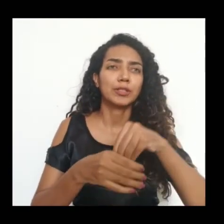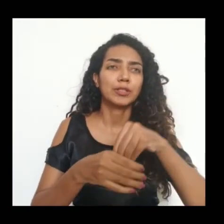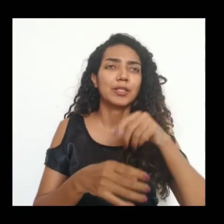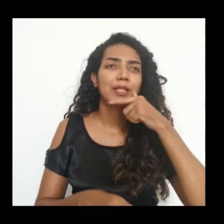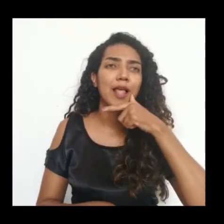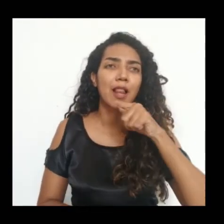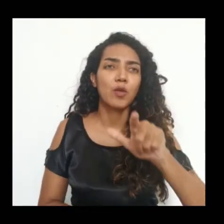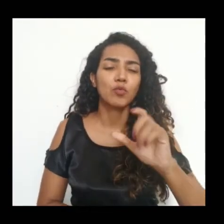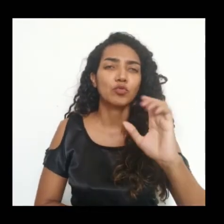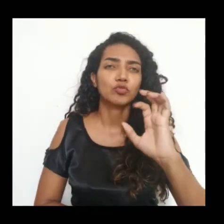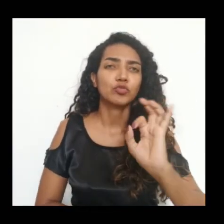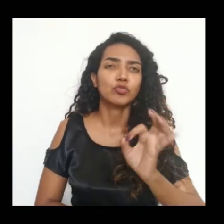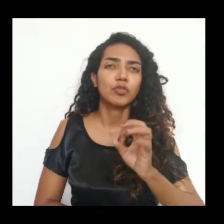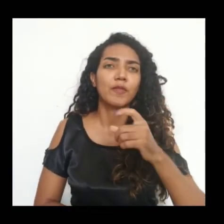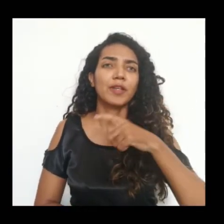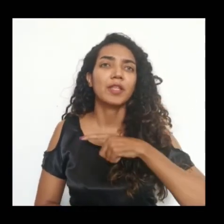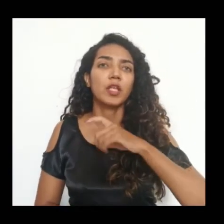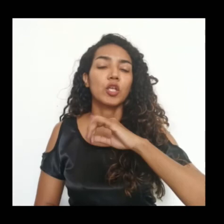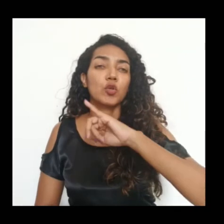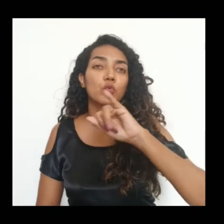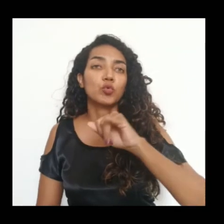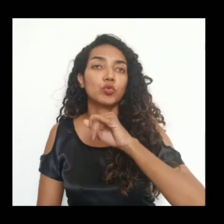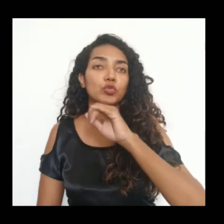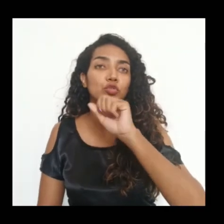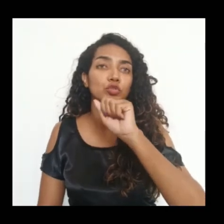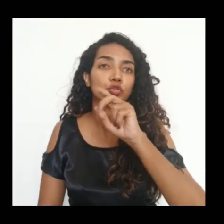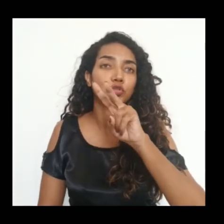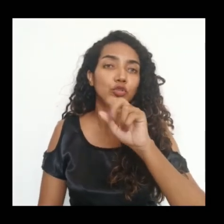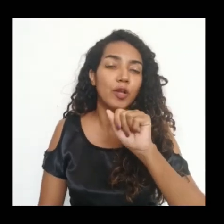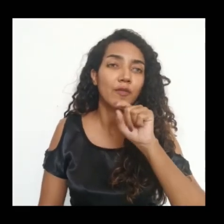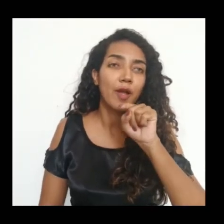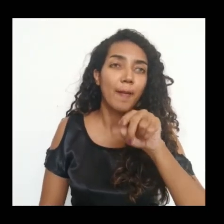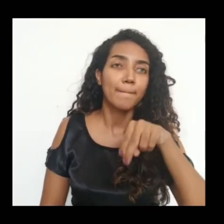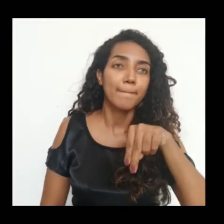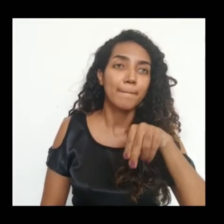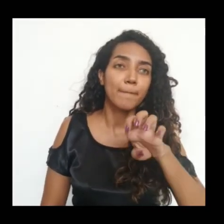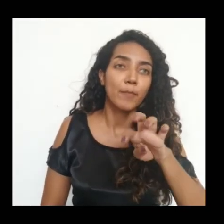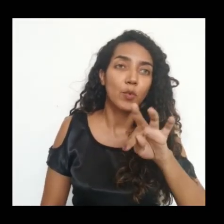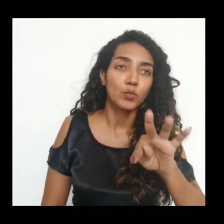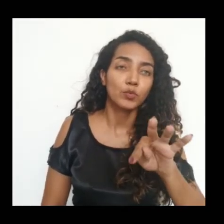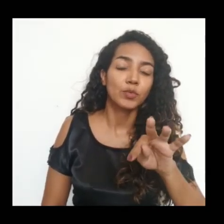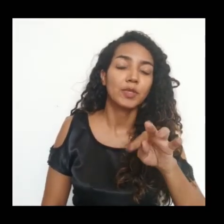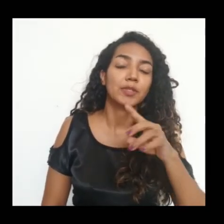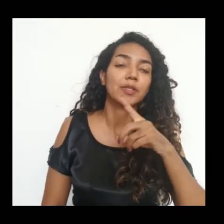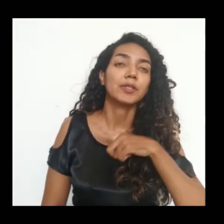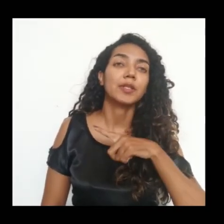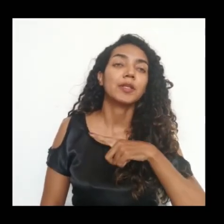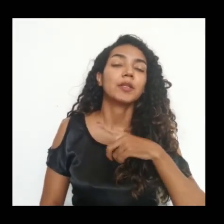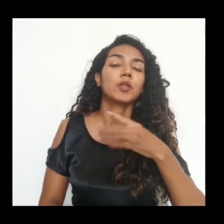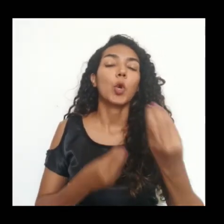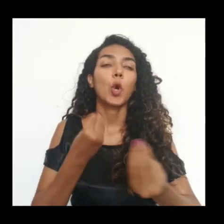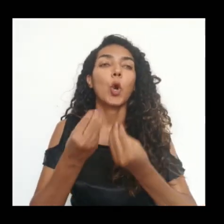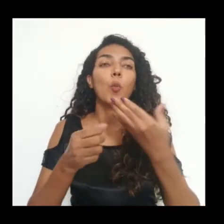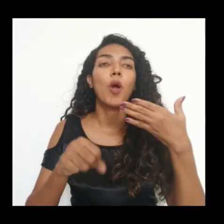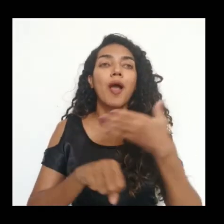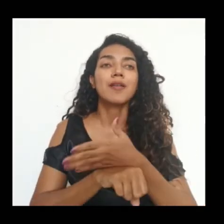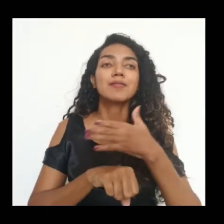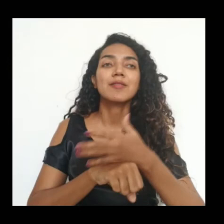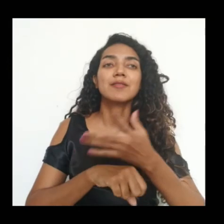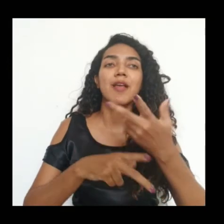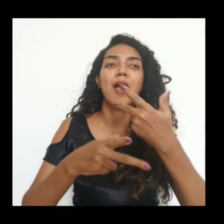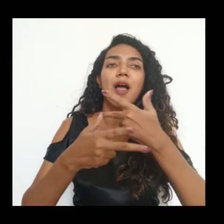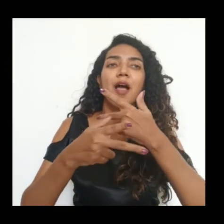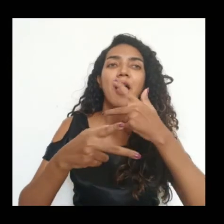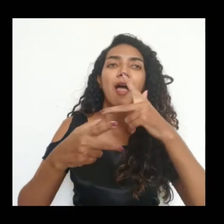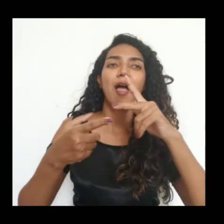o java.net, tem classes que são utilizadas para você acessar recursos na web, né, fazer acesso à internet, manipulação